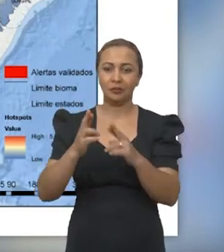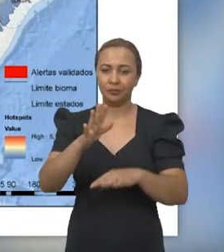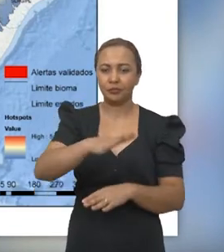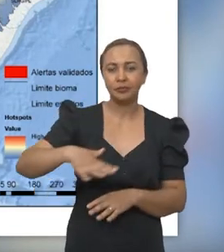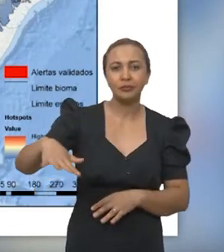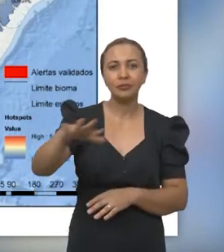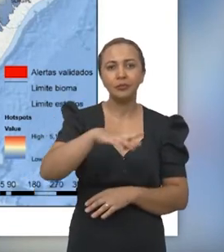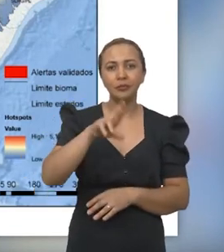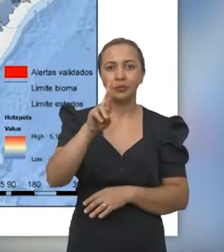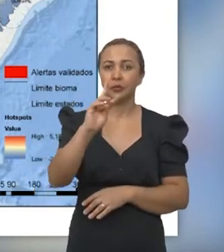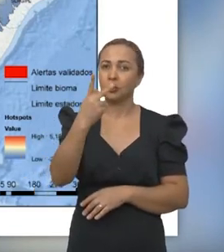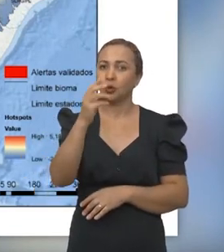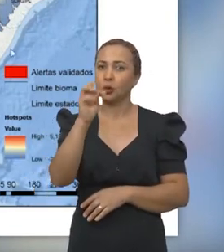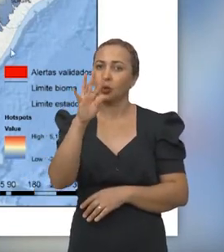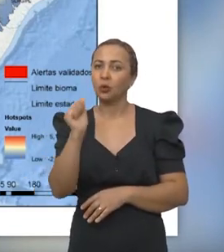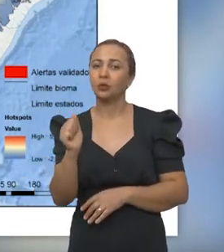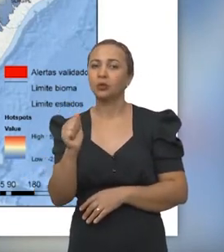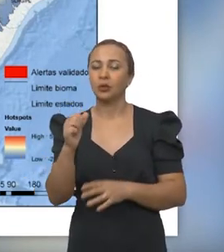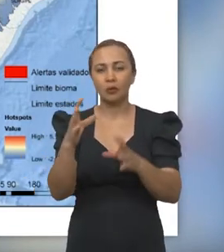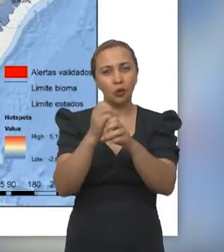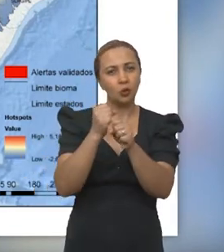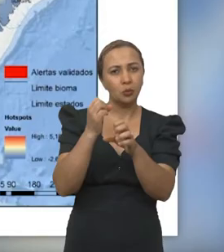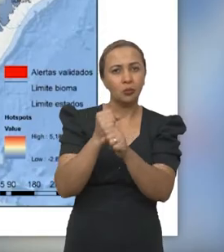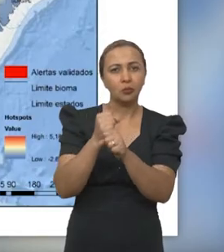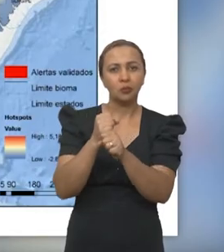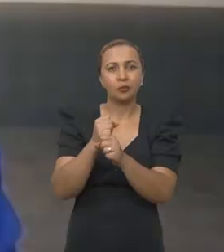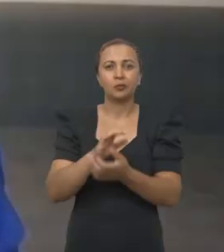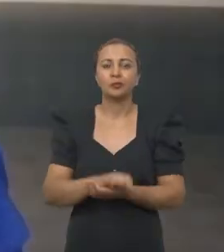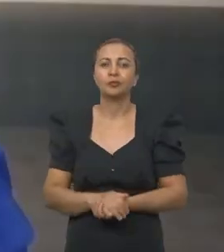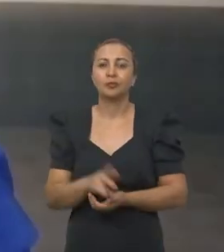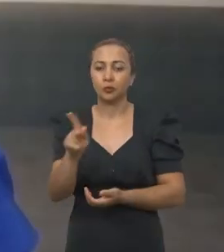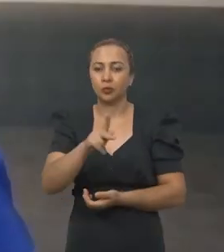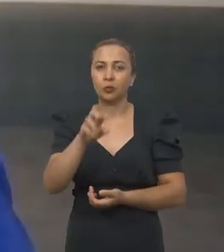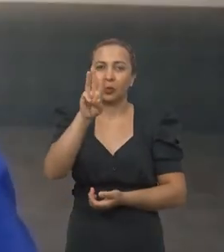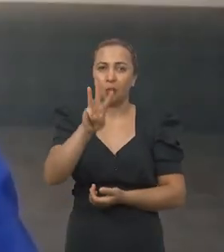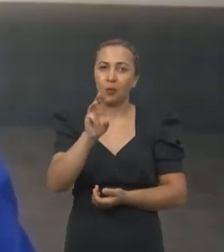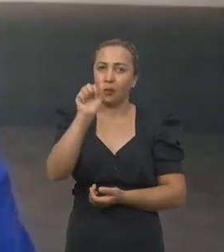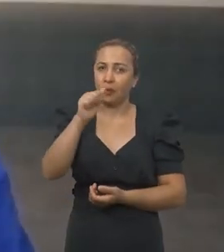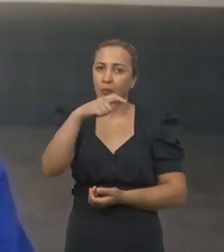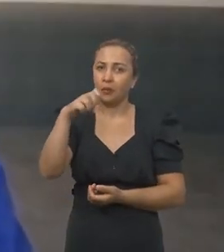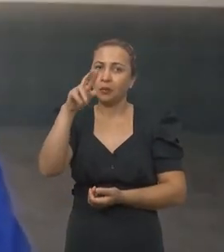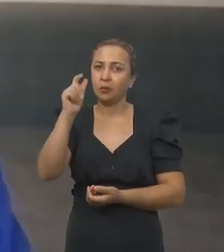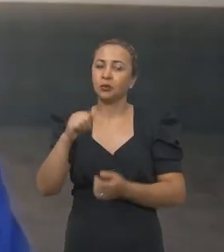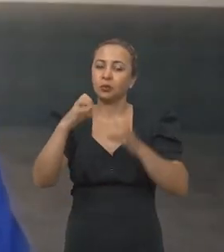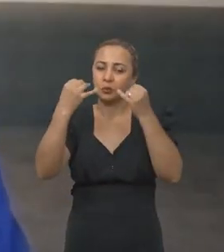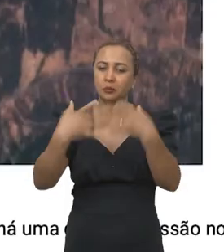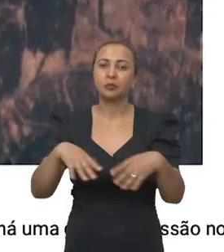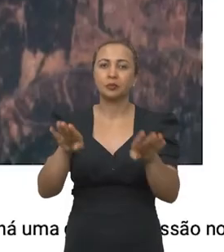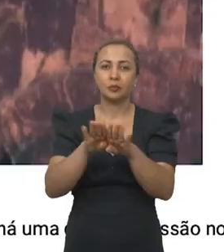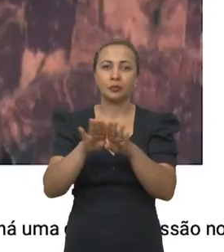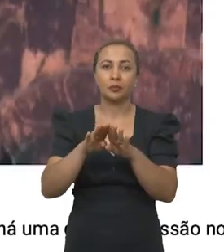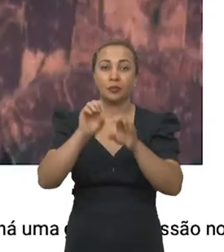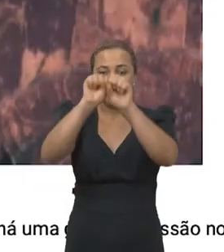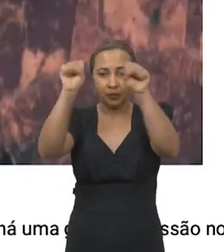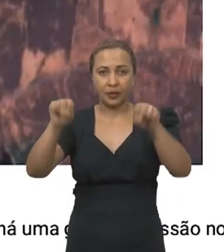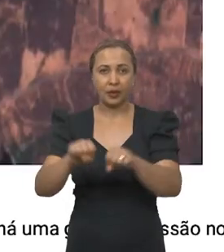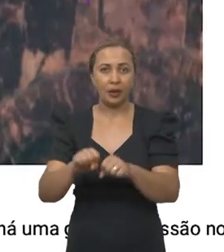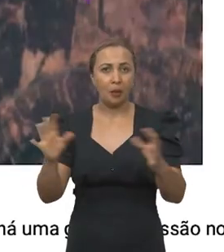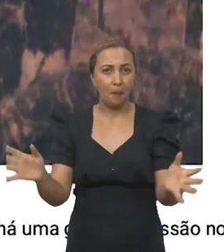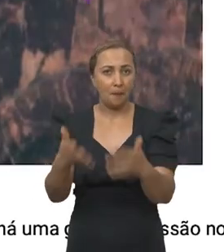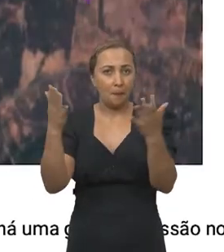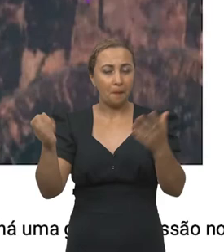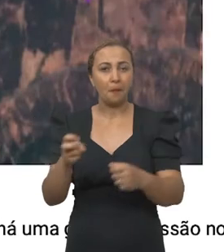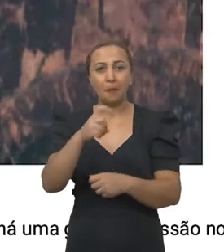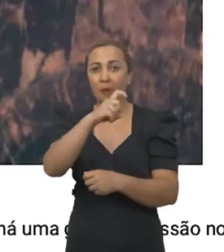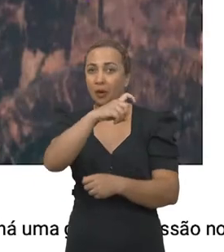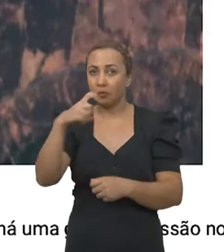relacionados a essas áreas aqui são hotspots desmatamentos que foram calculados o professor Washington explica também que o sistema que